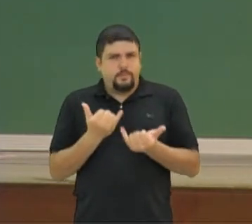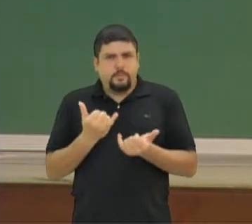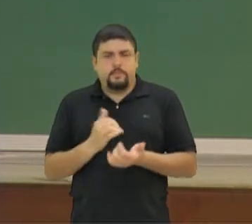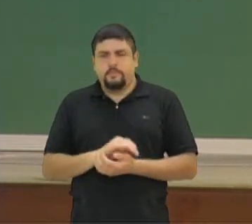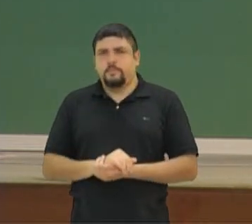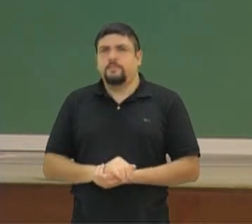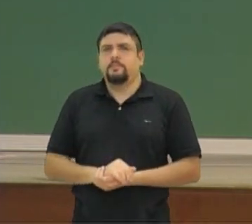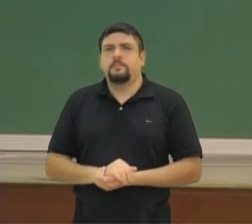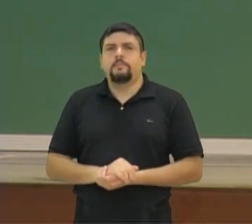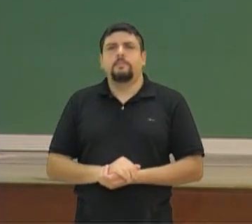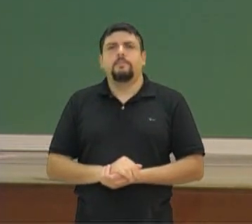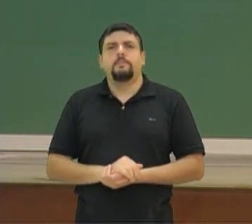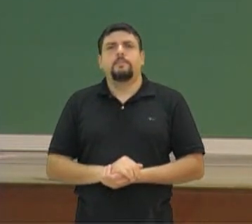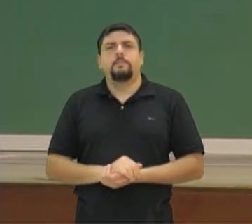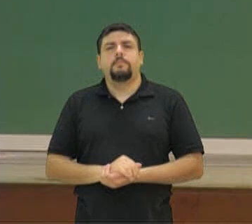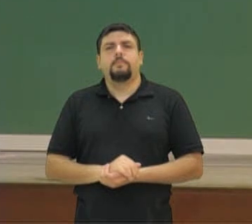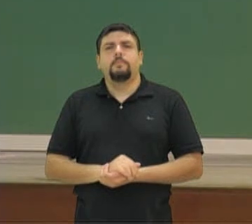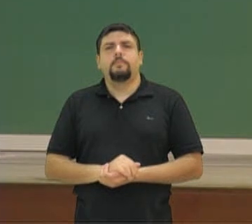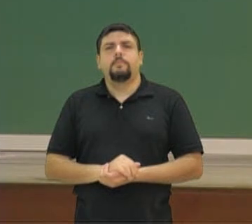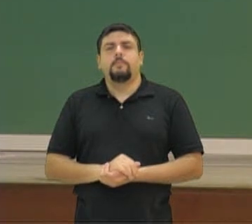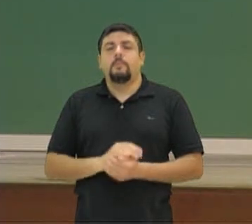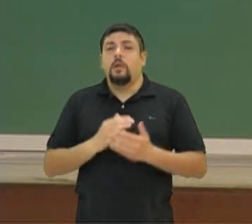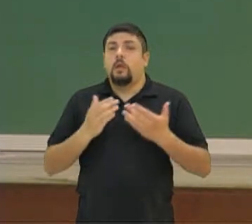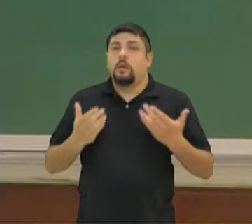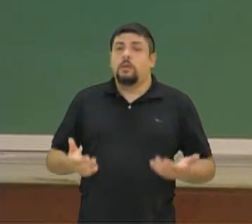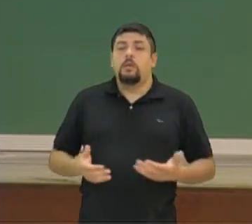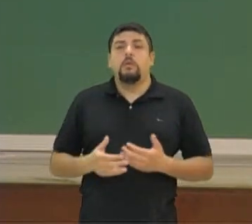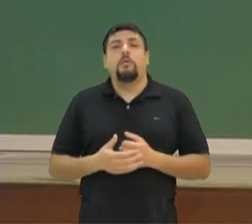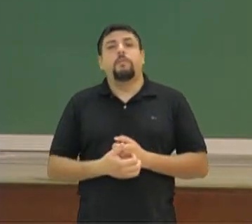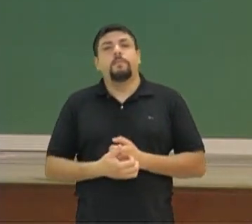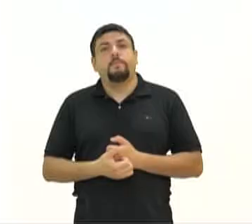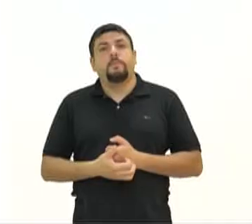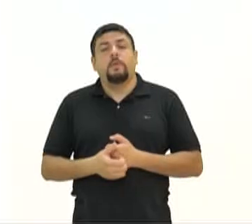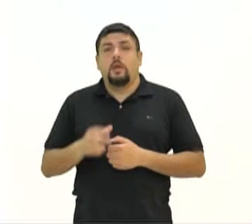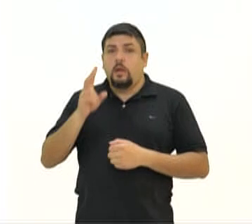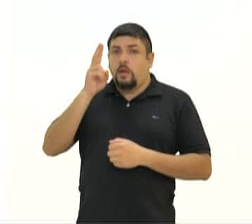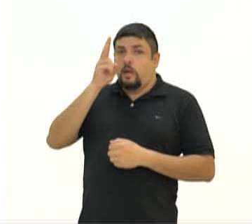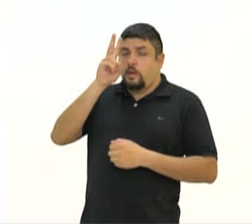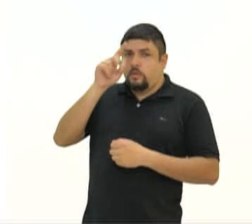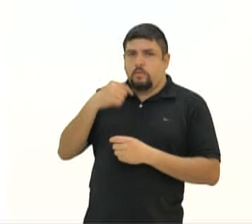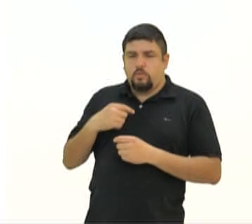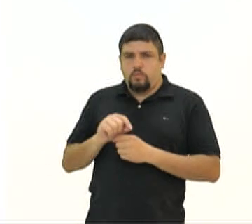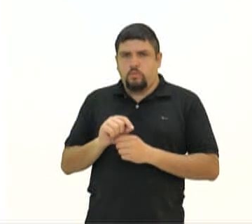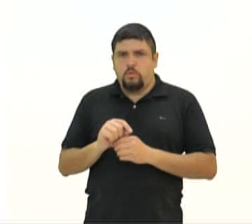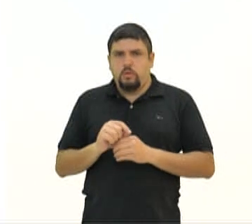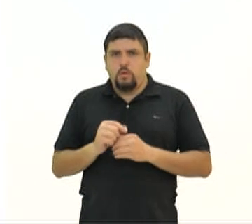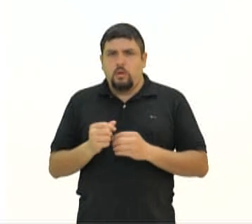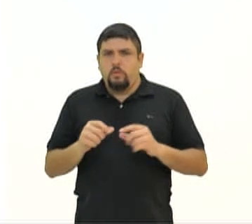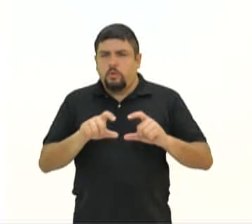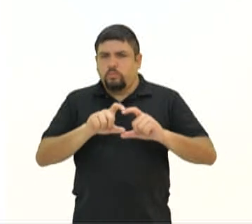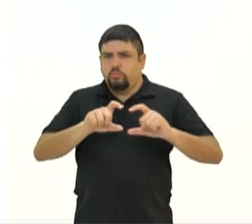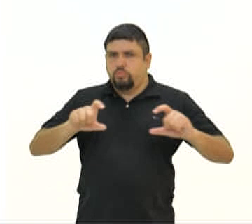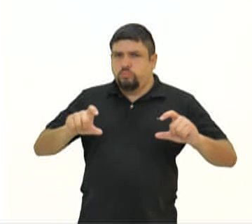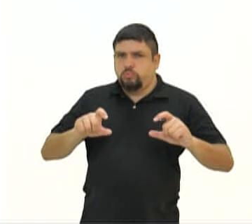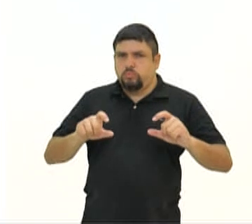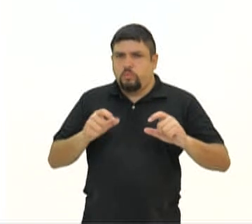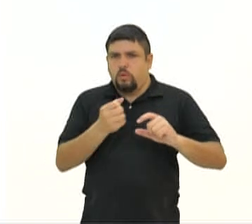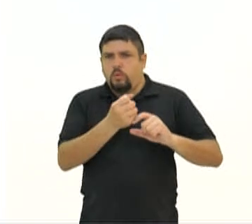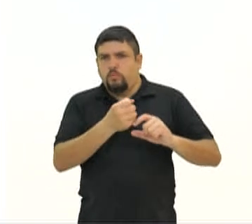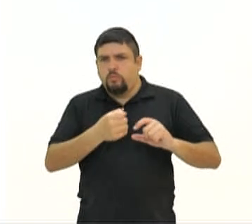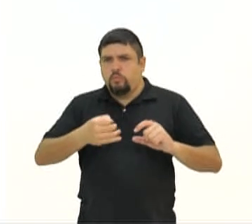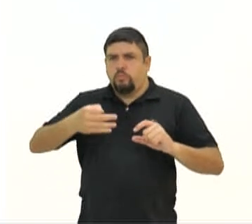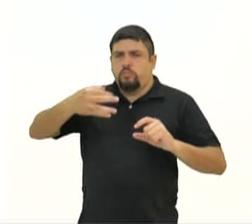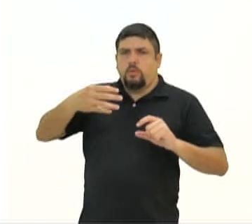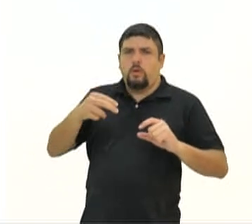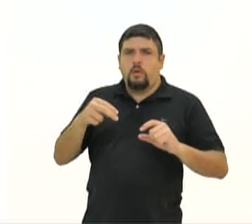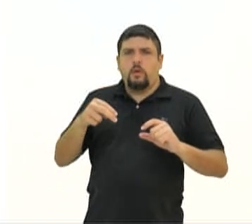vocês. Relembrando então, né, que toda equação polinomial de grau n possui pelo menos uma raiz complexa